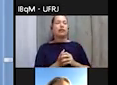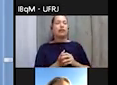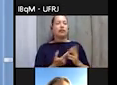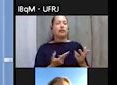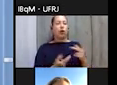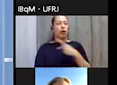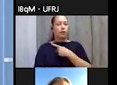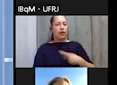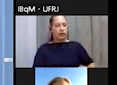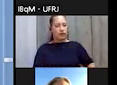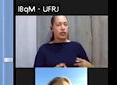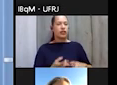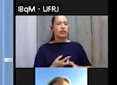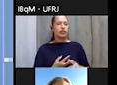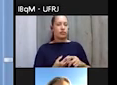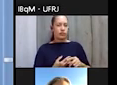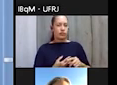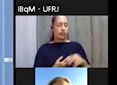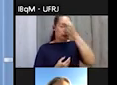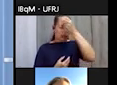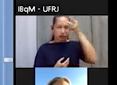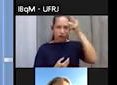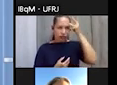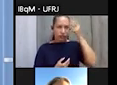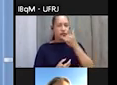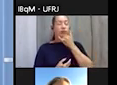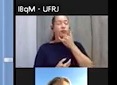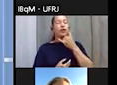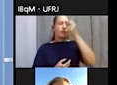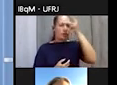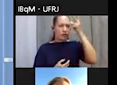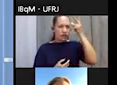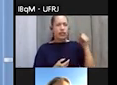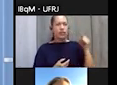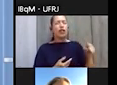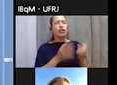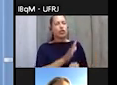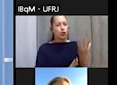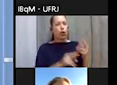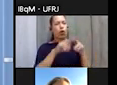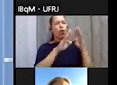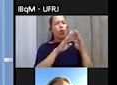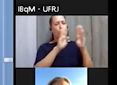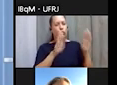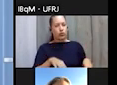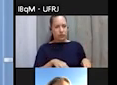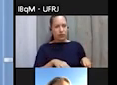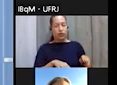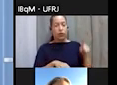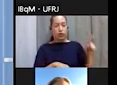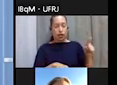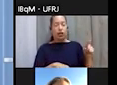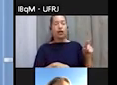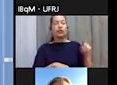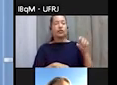do município de Santana do Cariri, e ele foi o fundador do Museu de Paleontologia de Santana do Cariri. Esses